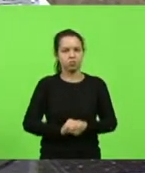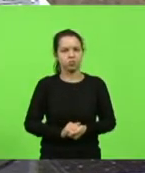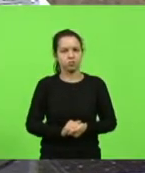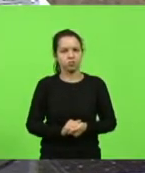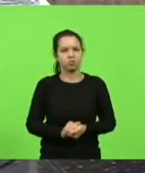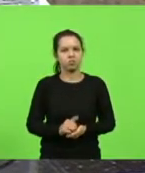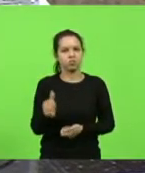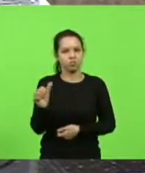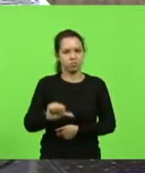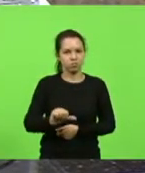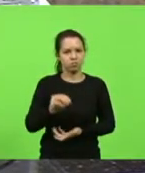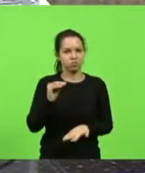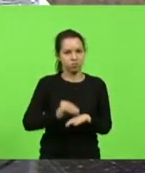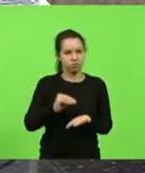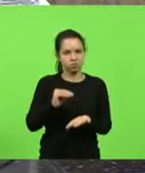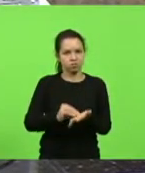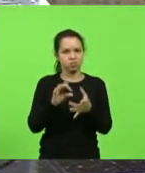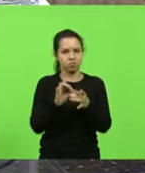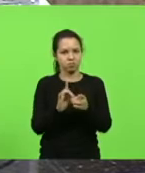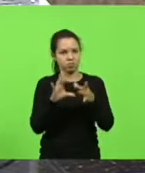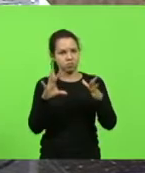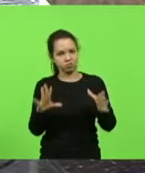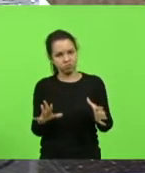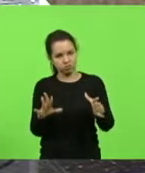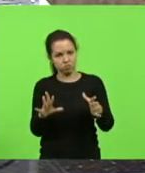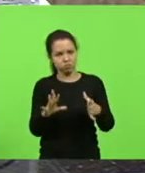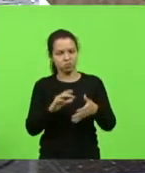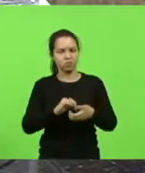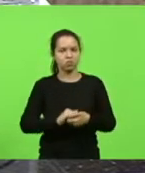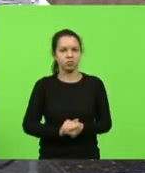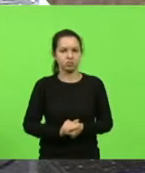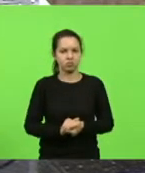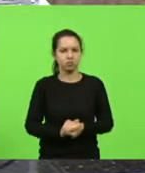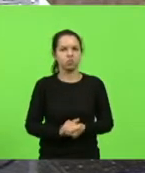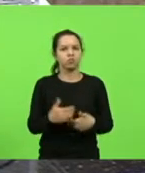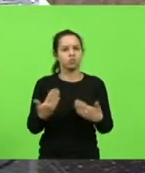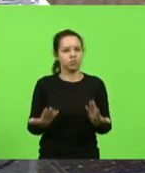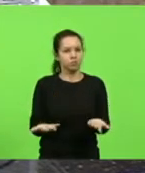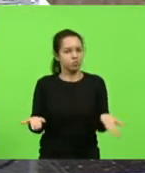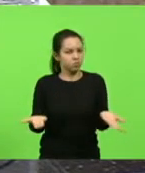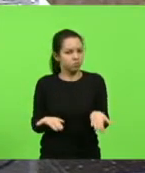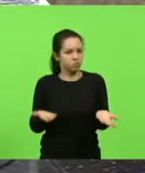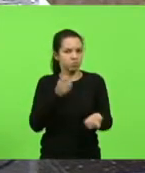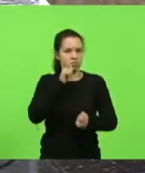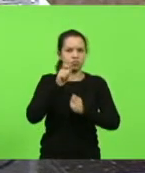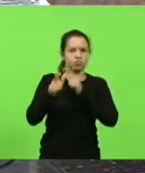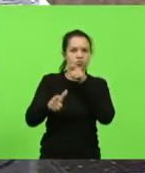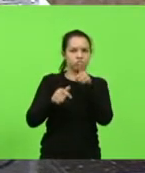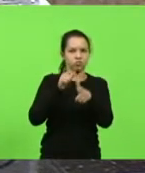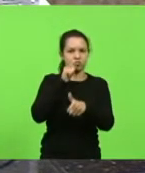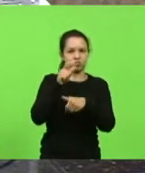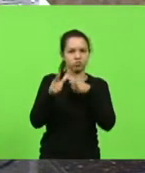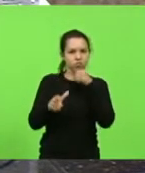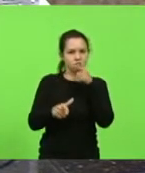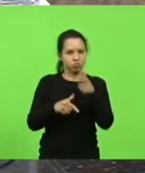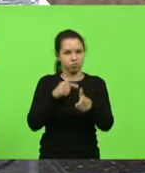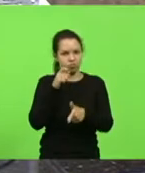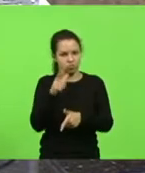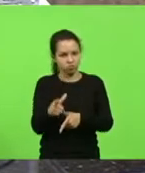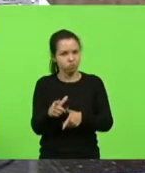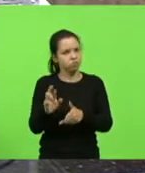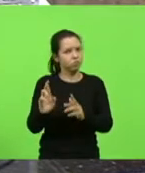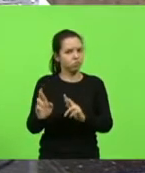fiasco, que falta de democracia é essa? Pelo amor de Deus. Agora, criticar, em meu caso, uma coisa